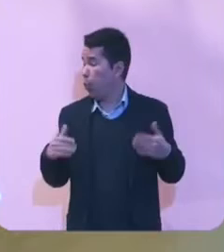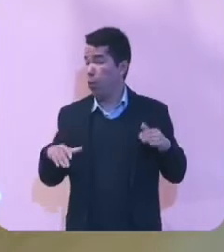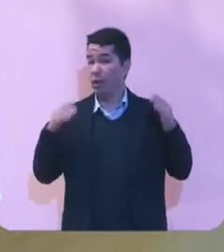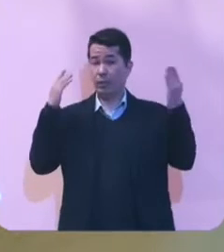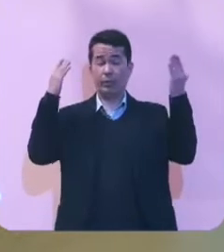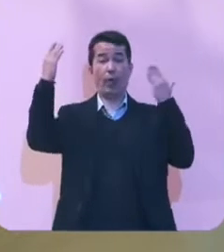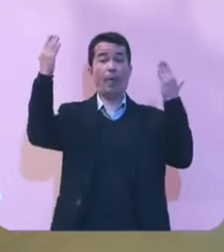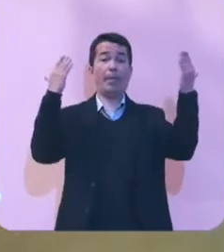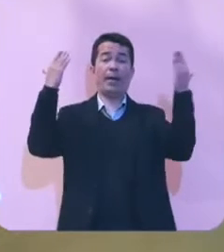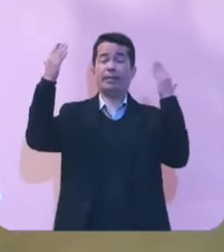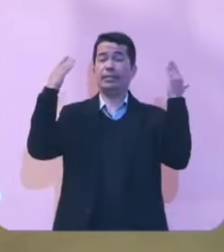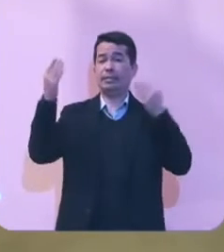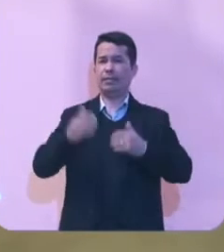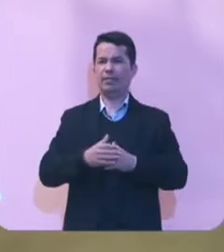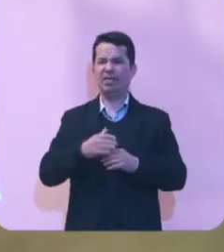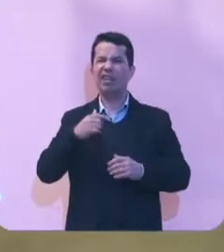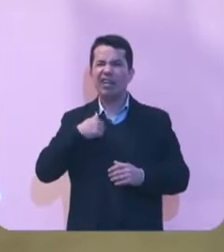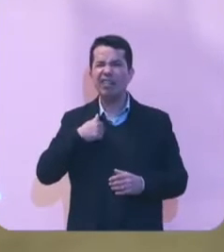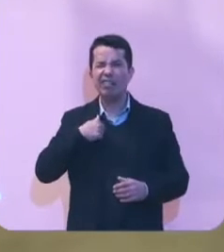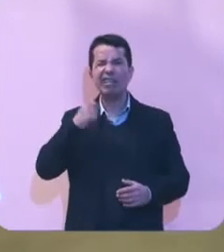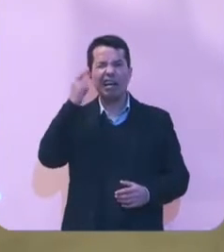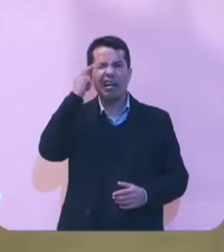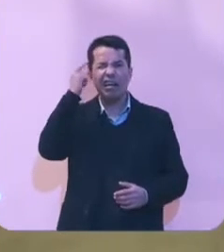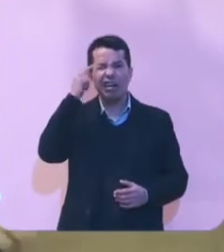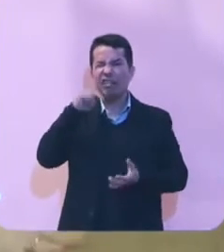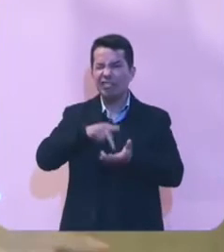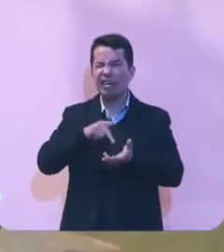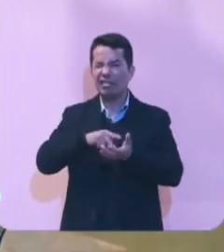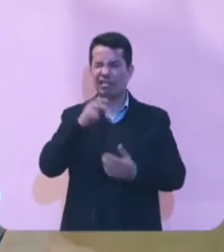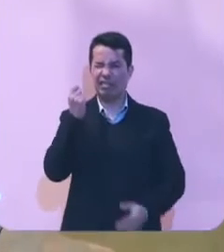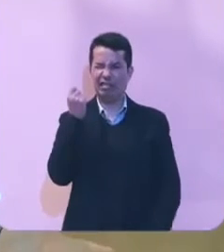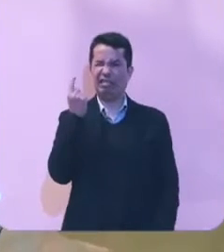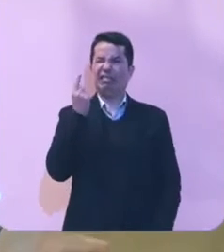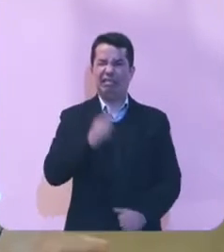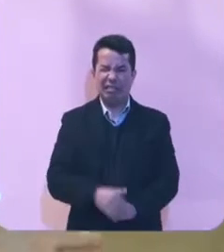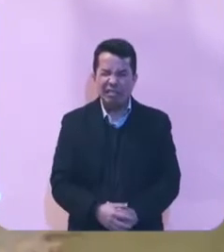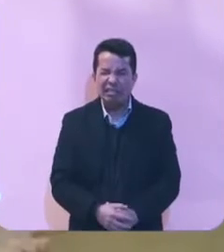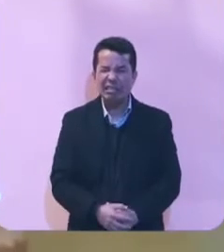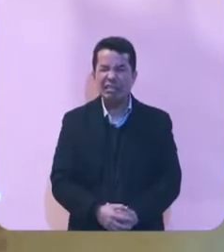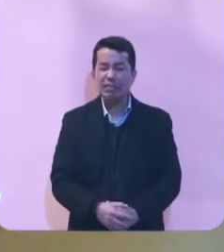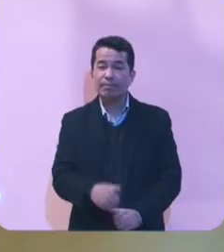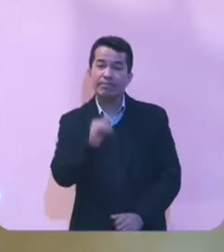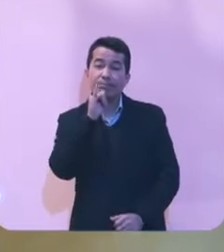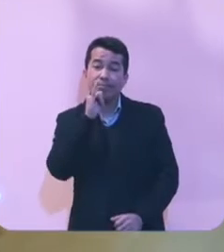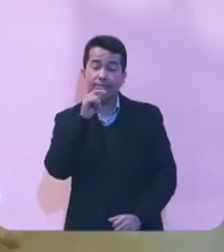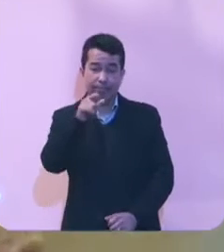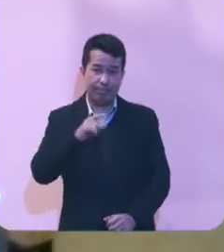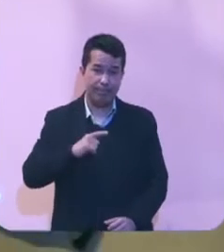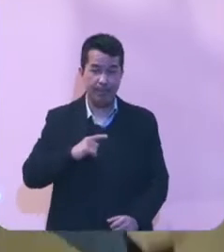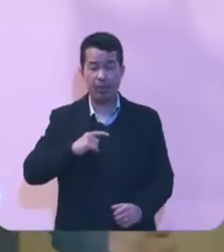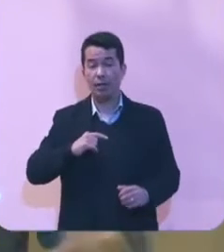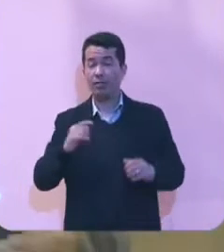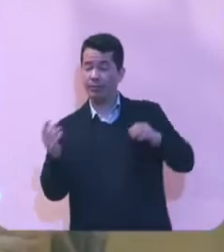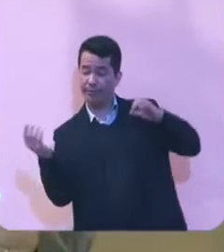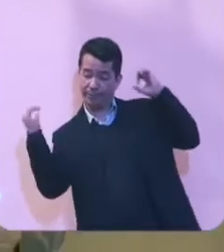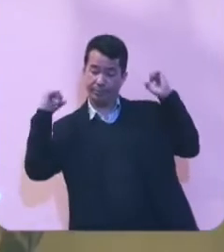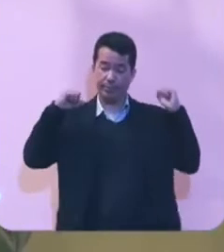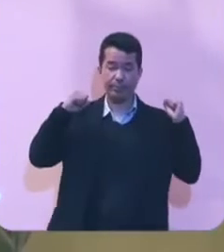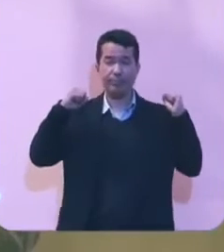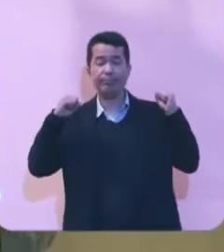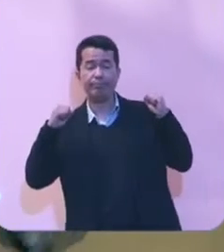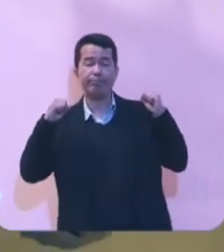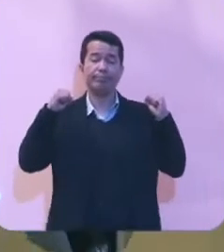acho tremendamente estranho, mas é verdade, é assim que era feito. Você levava um